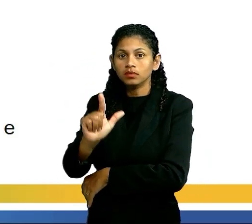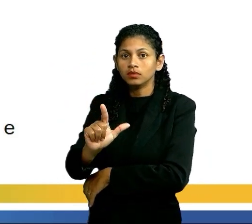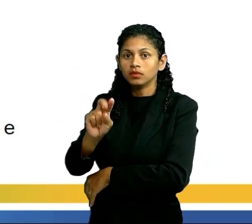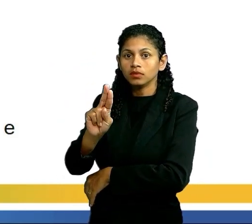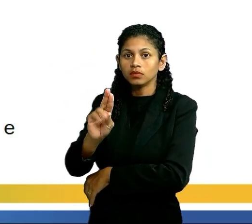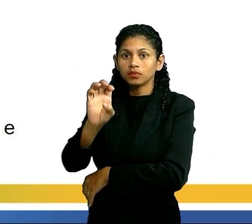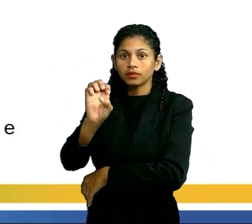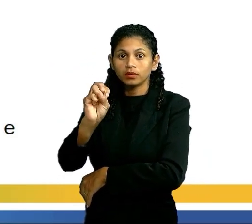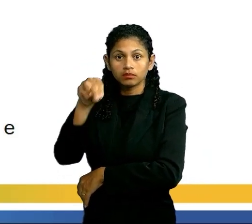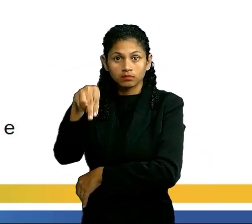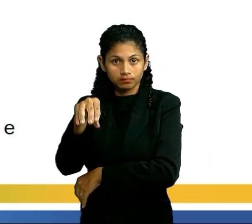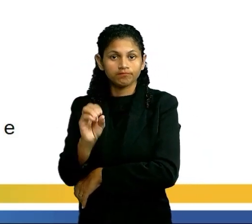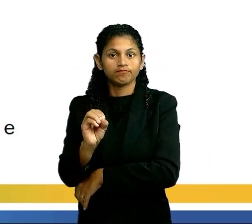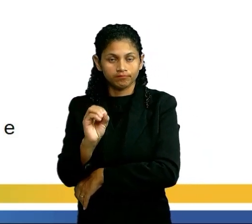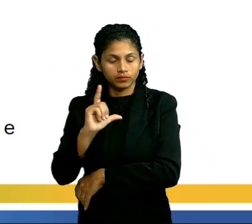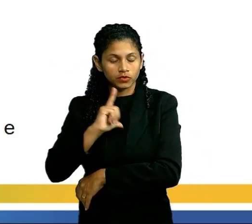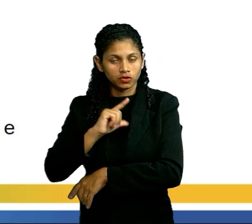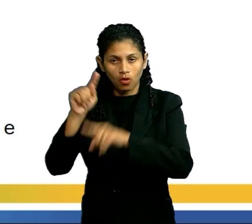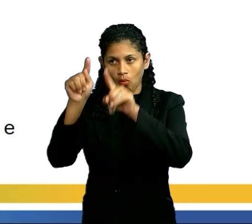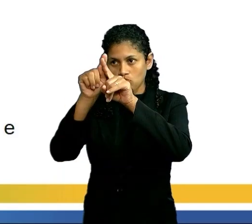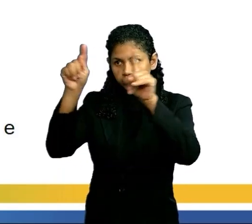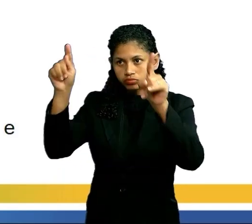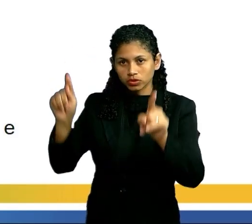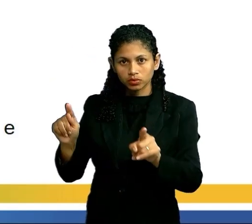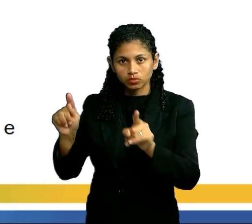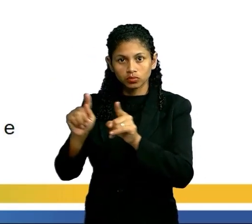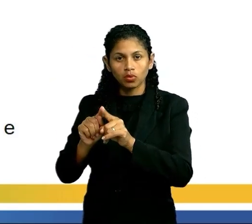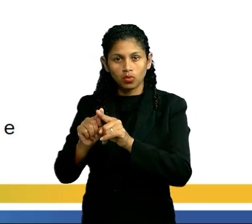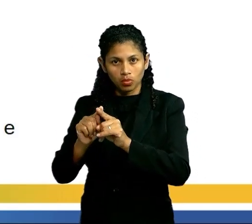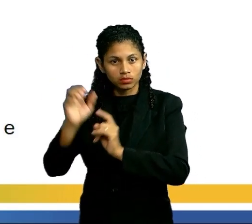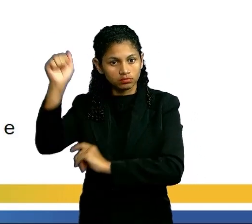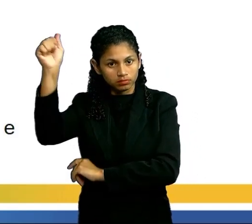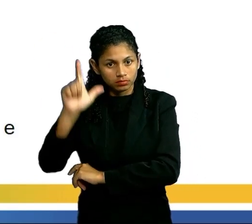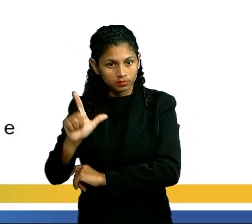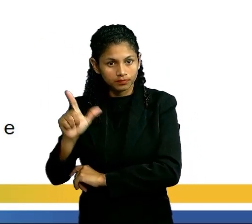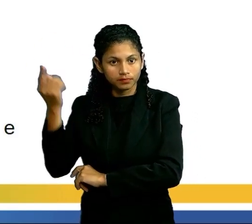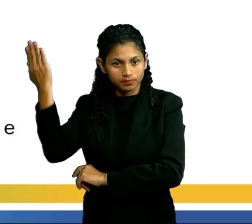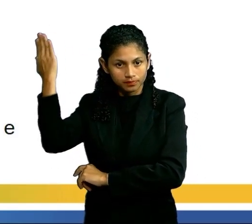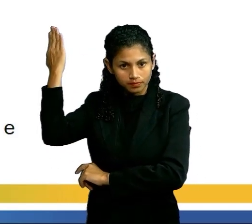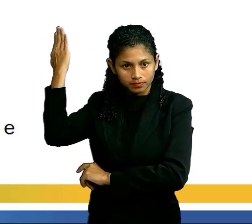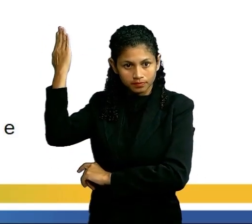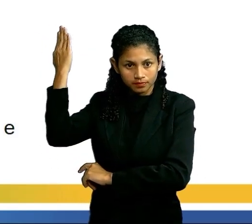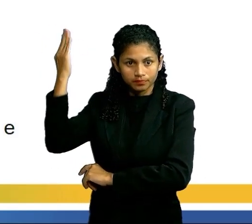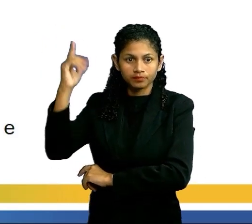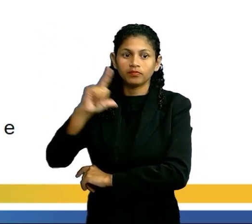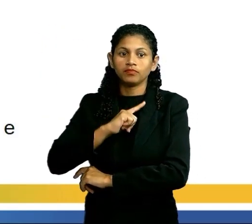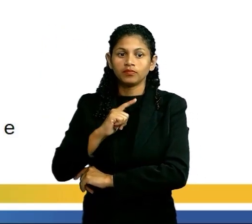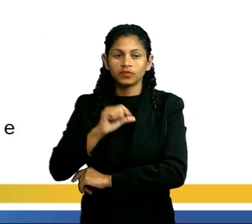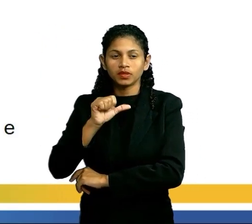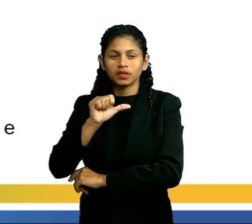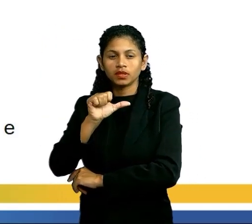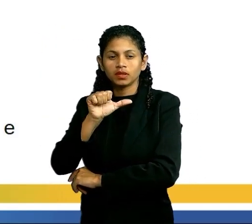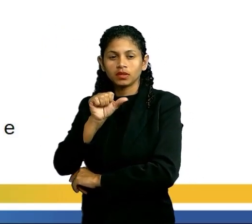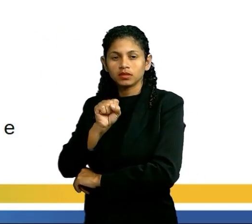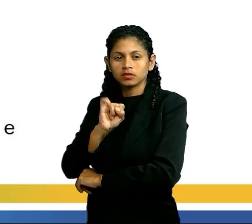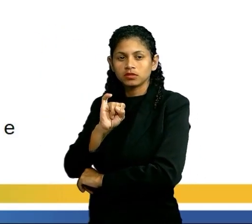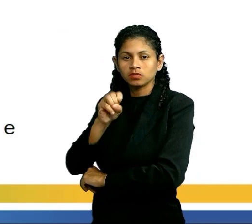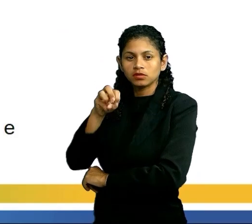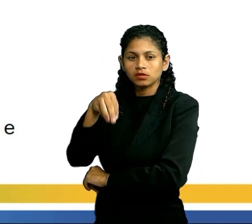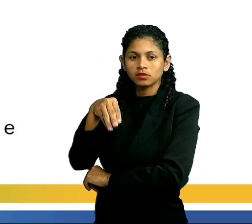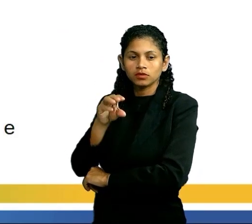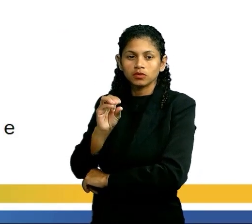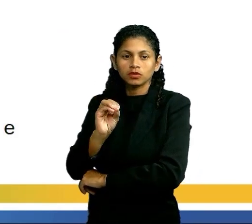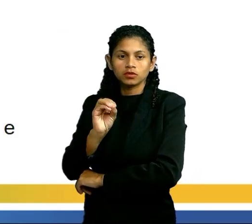em azul, certo? Aí você vai ter sinônimos, vai ter massa molar,